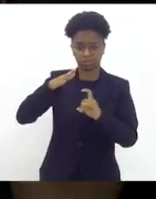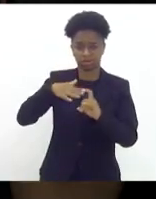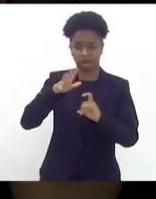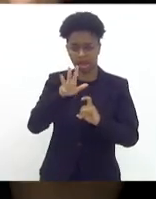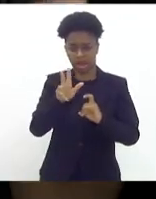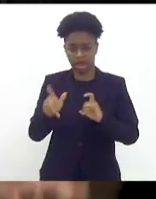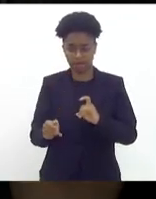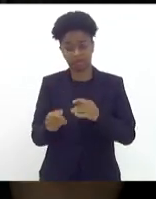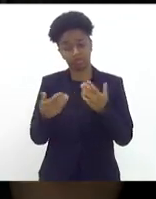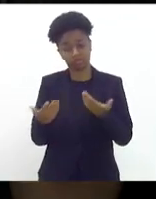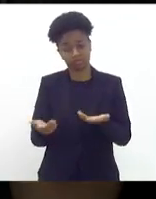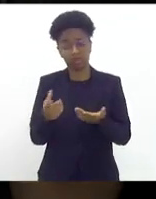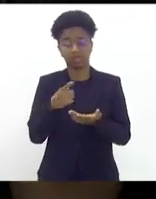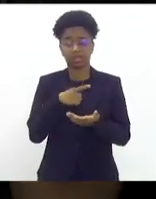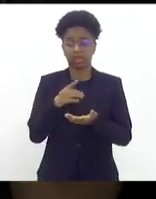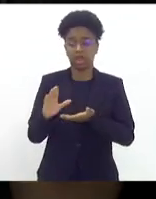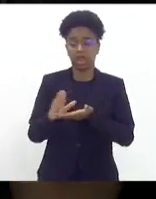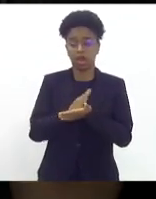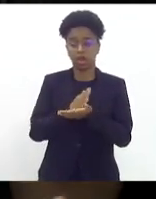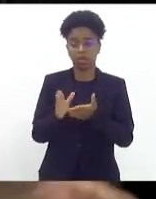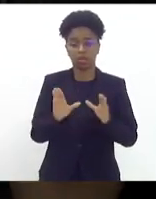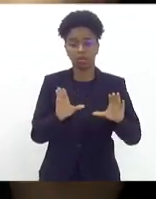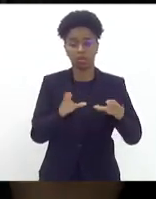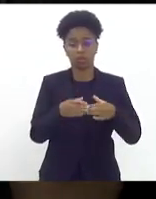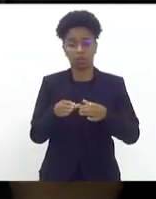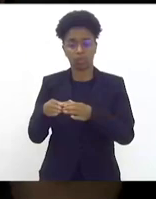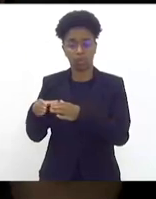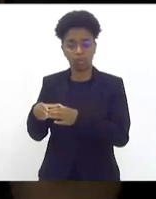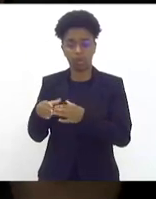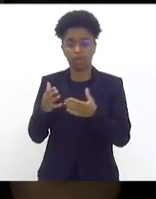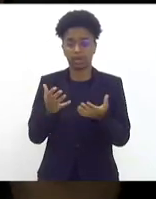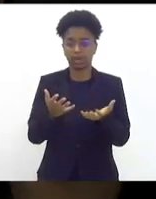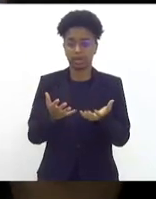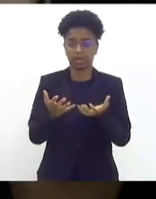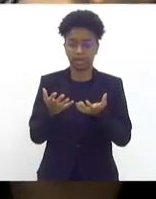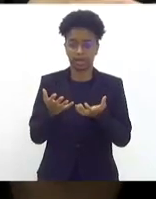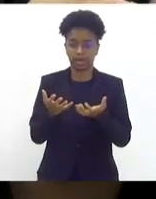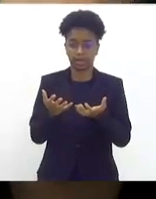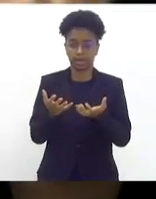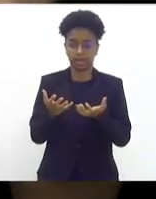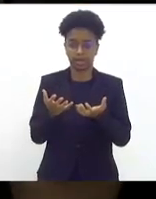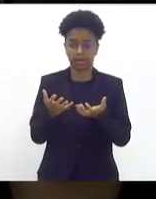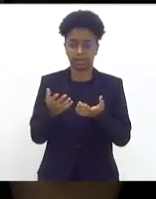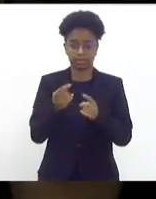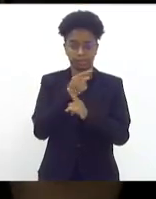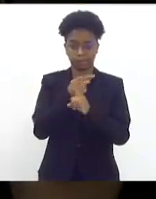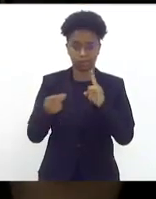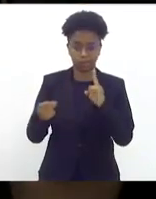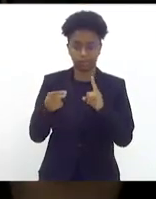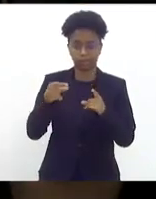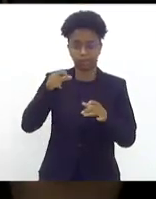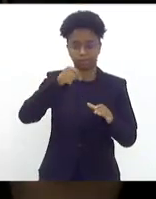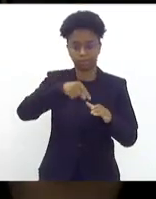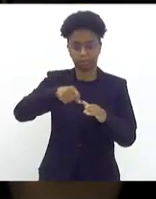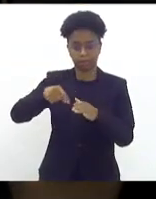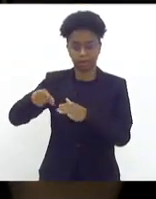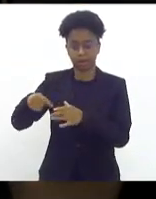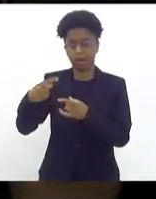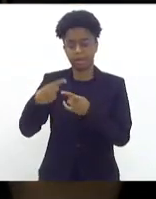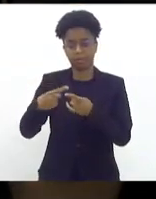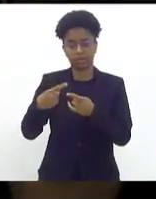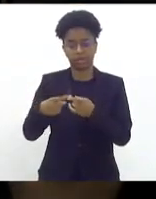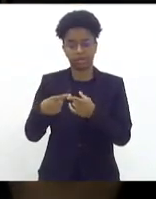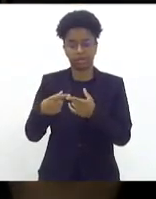tem determinadas correntes que querem que não se plante mais espatódia, porque